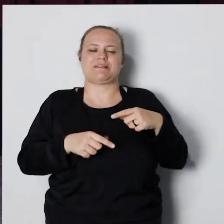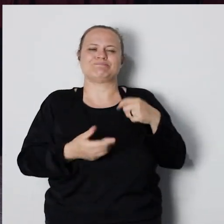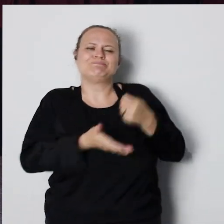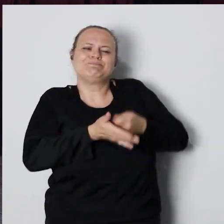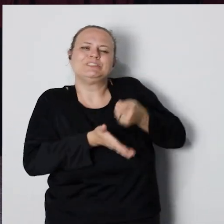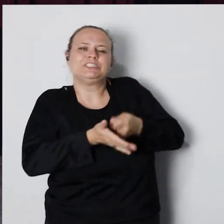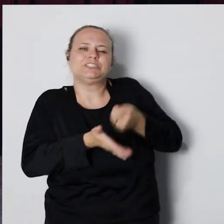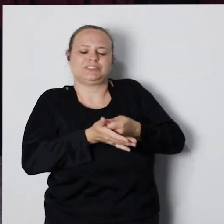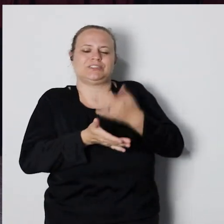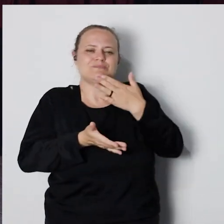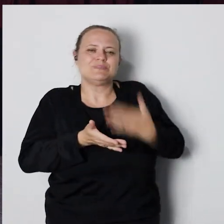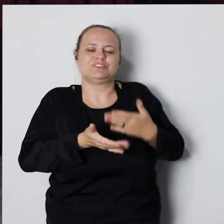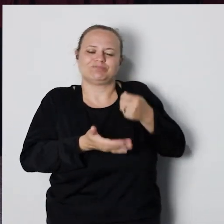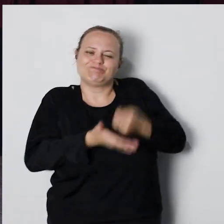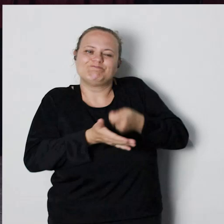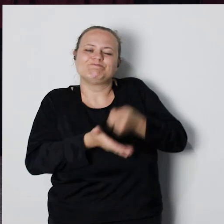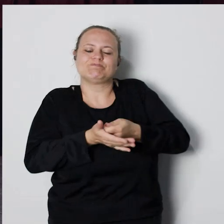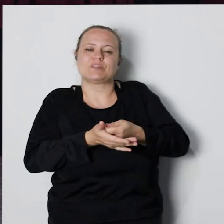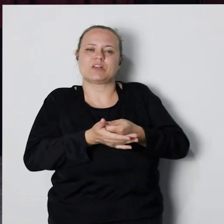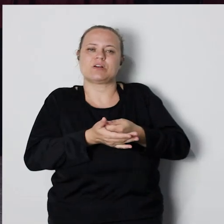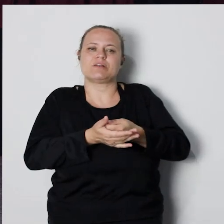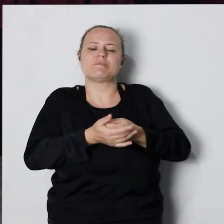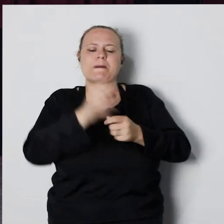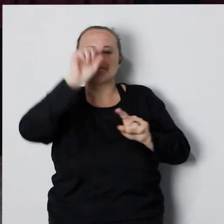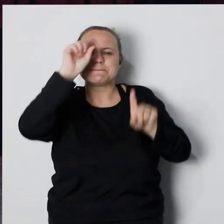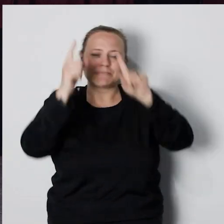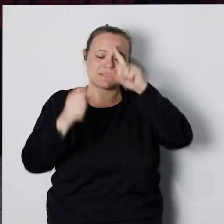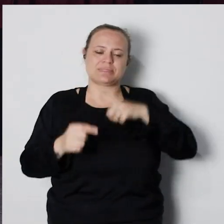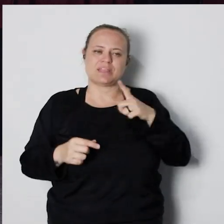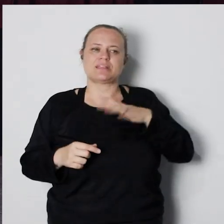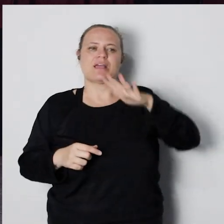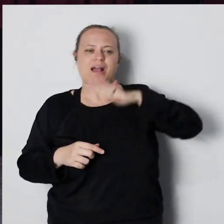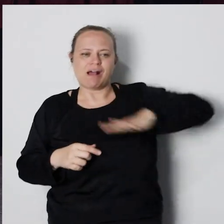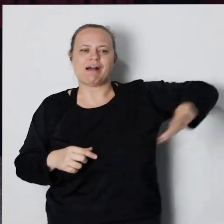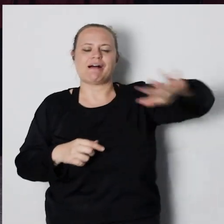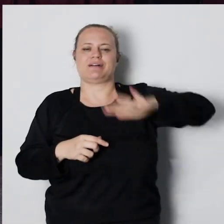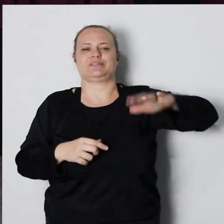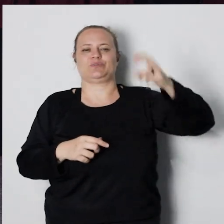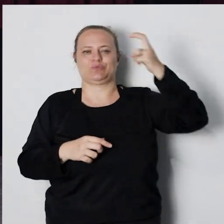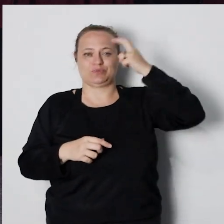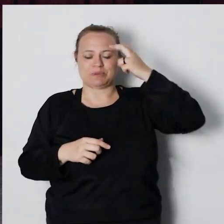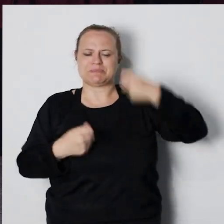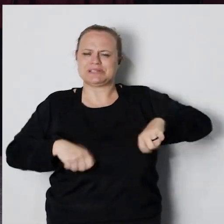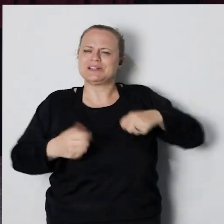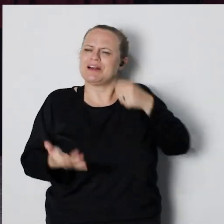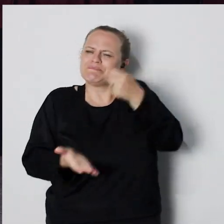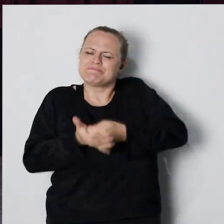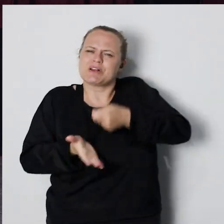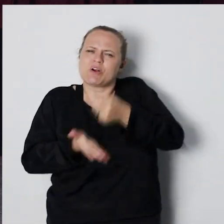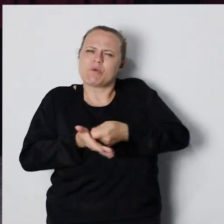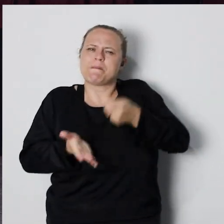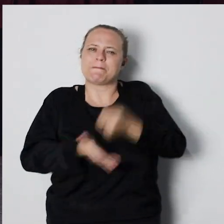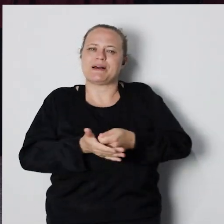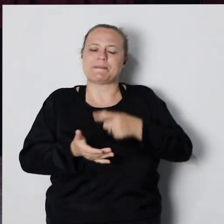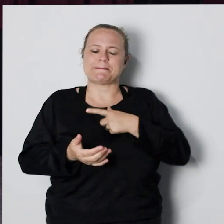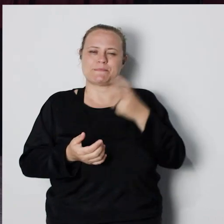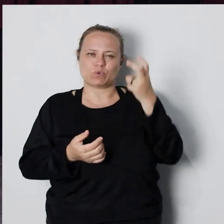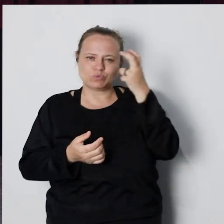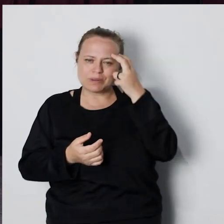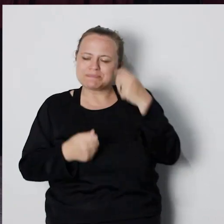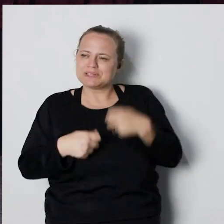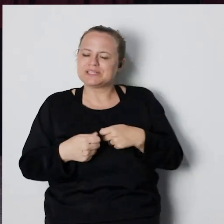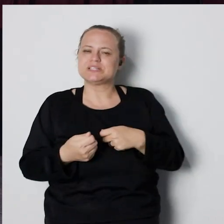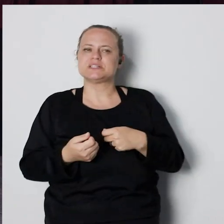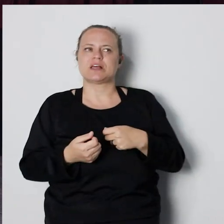Então, eu acho que para a área da cultura, a mobilização política é fundamental em exigir,